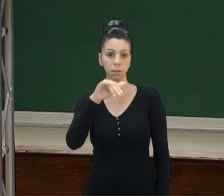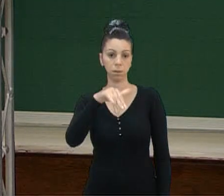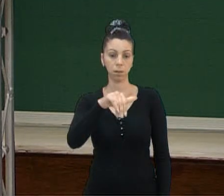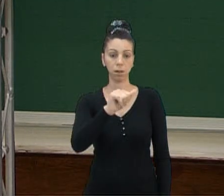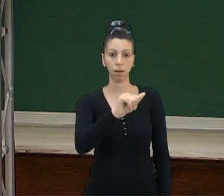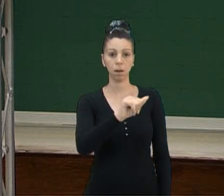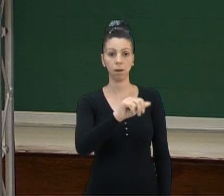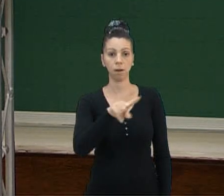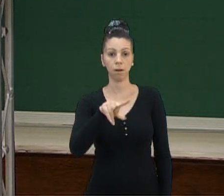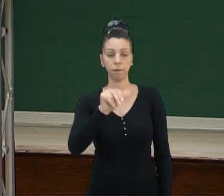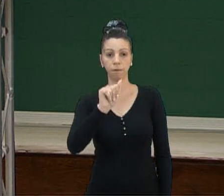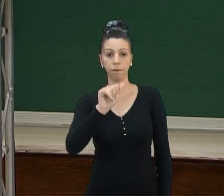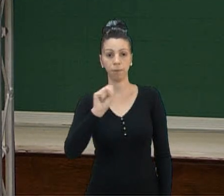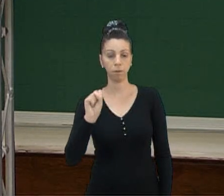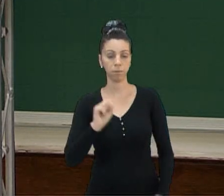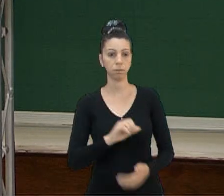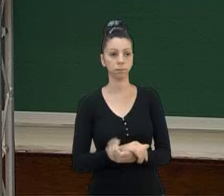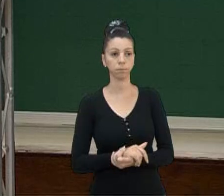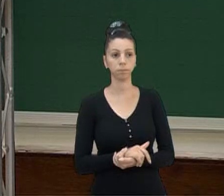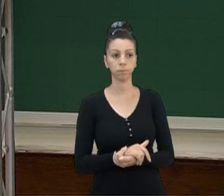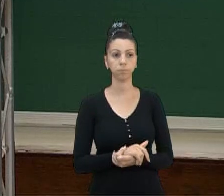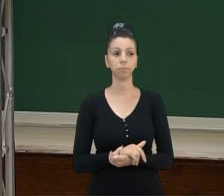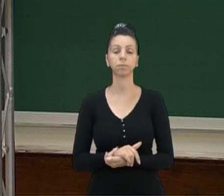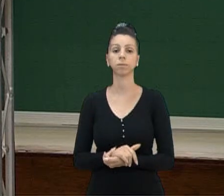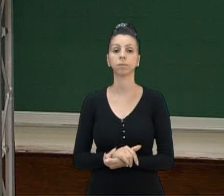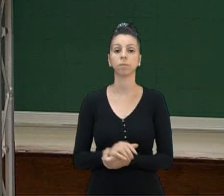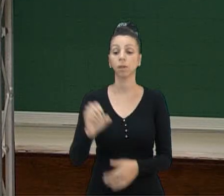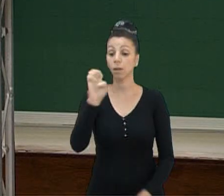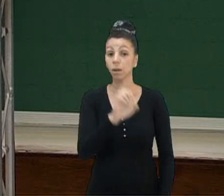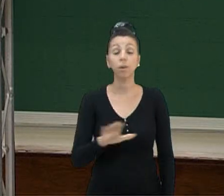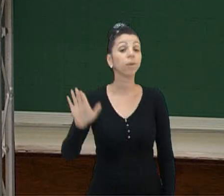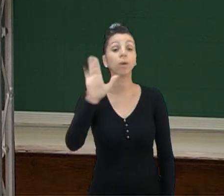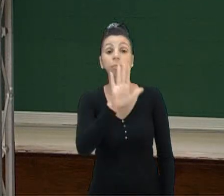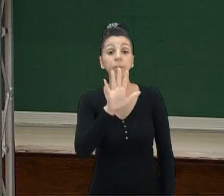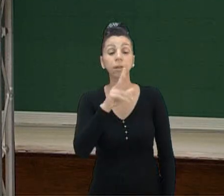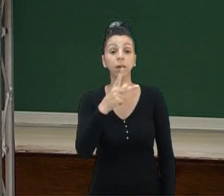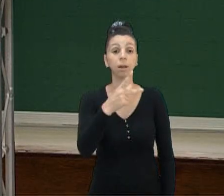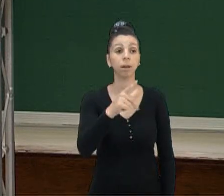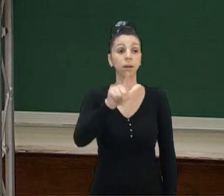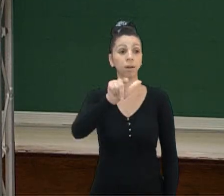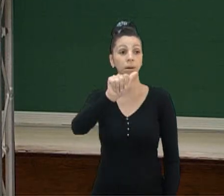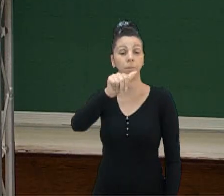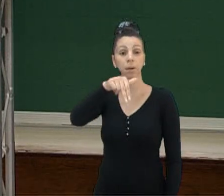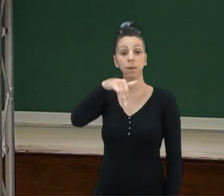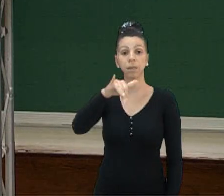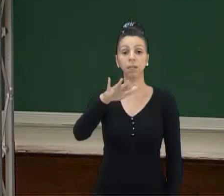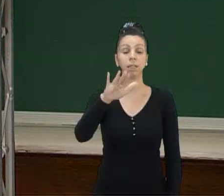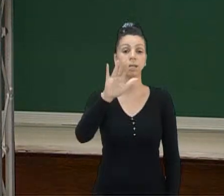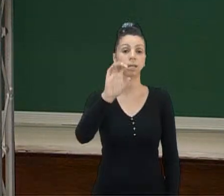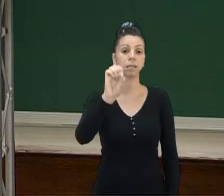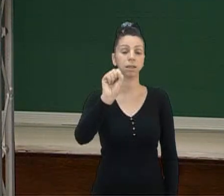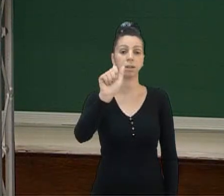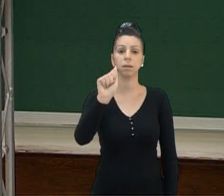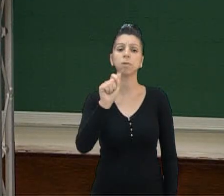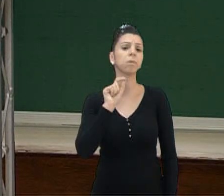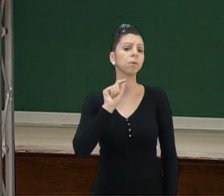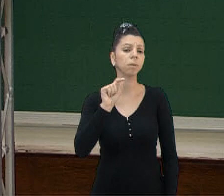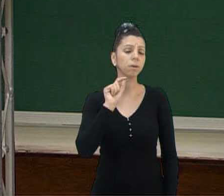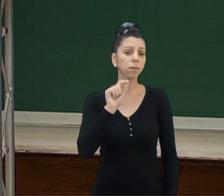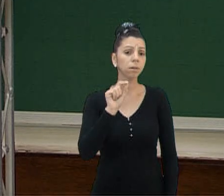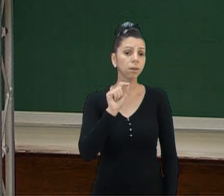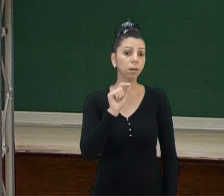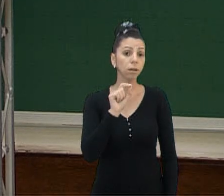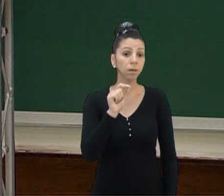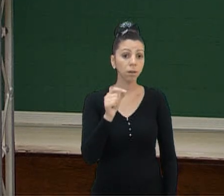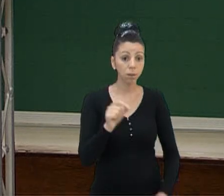de relevo mais acentuado. E a Europa das planícies? O nome já sugere para nós a formação de relevo